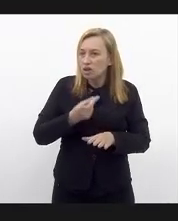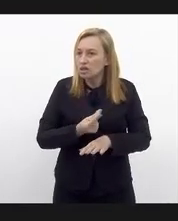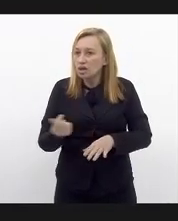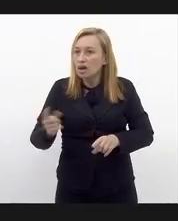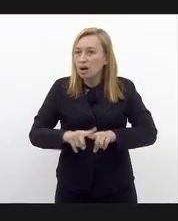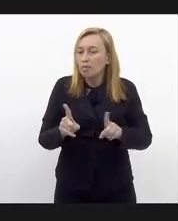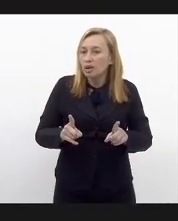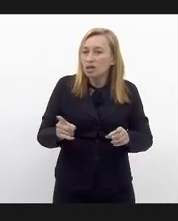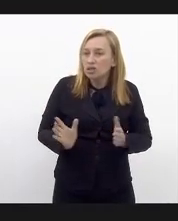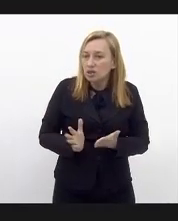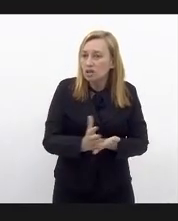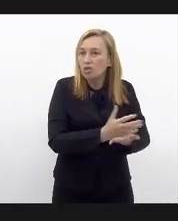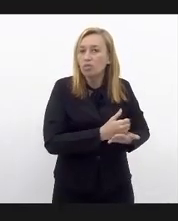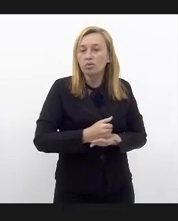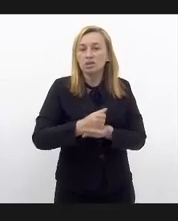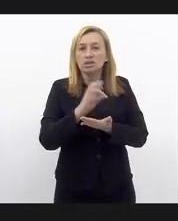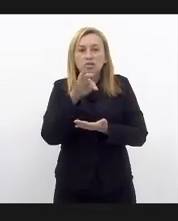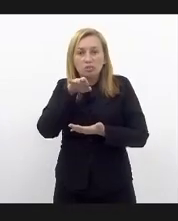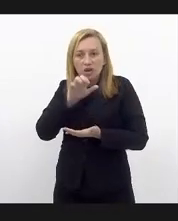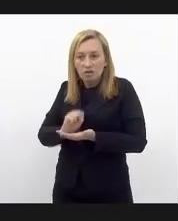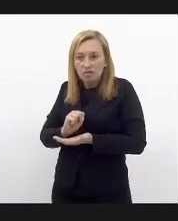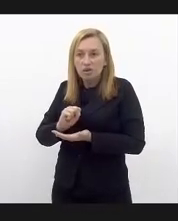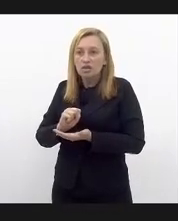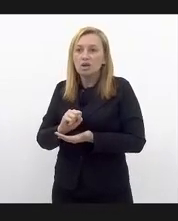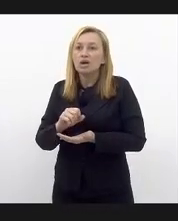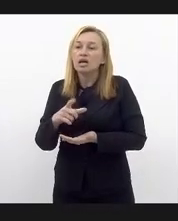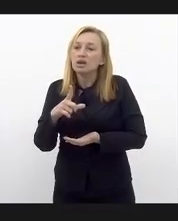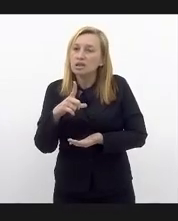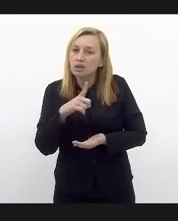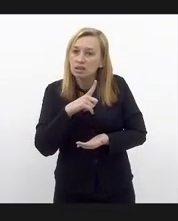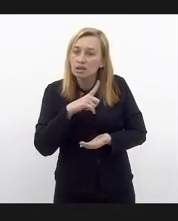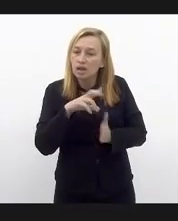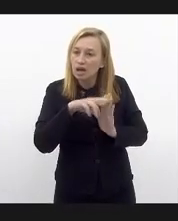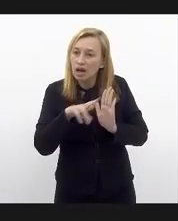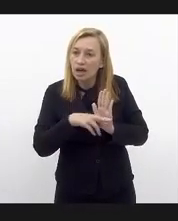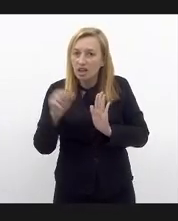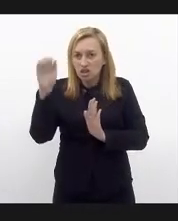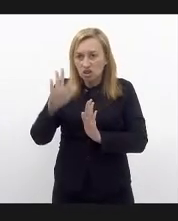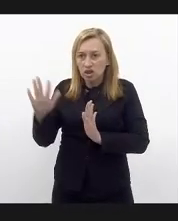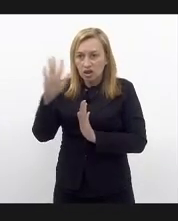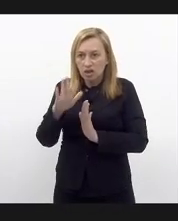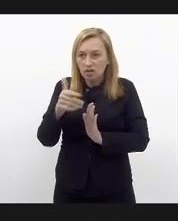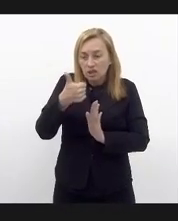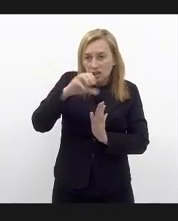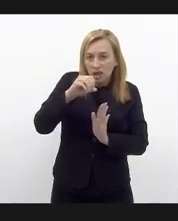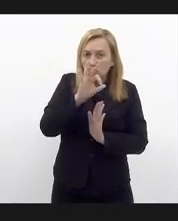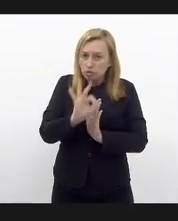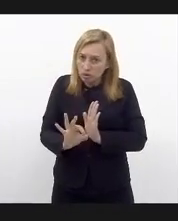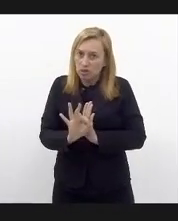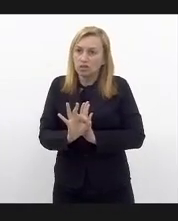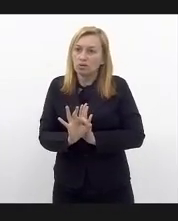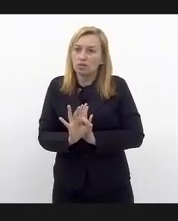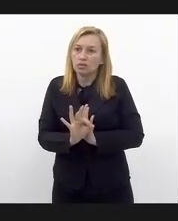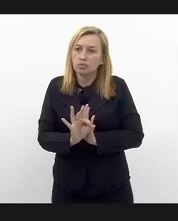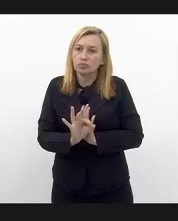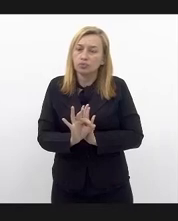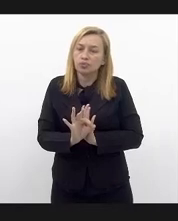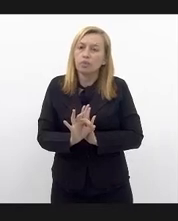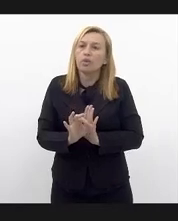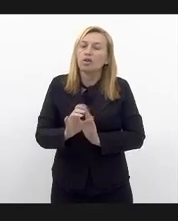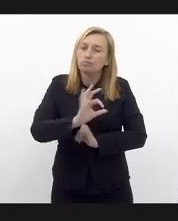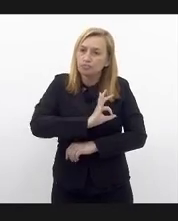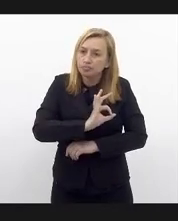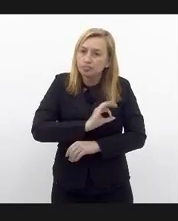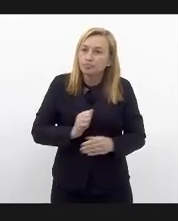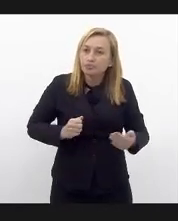na parte de acumulação de benefícios ainda consta é a regra geral nós que teremos com 10 por cento do que um